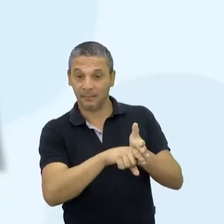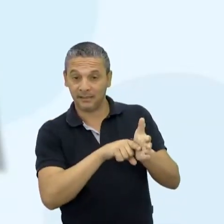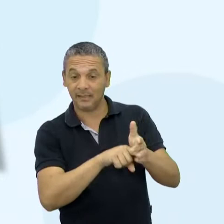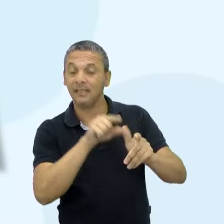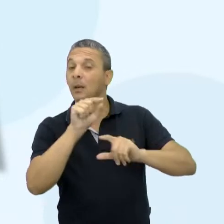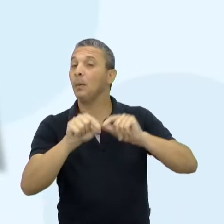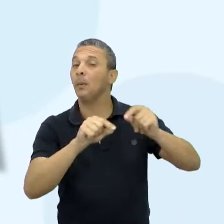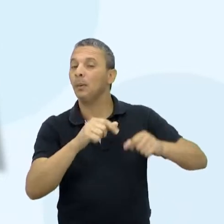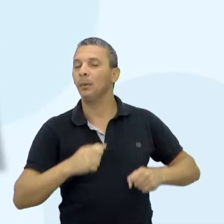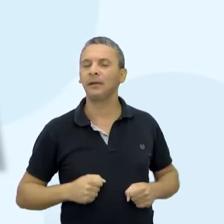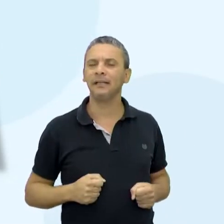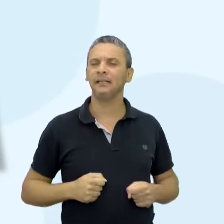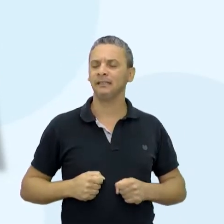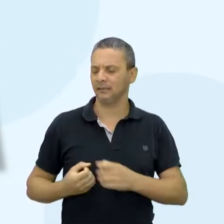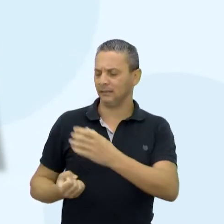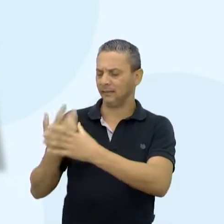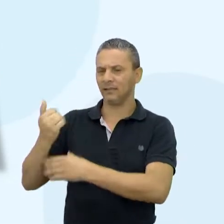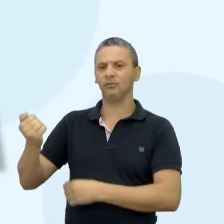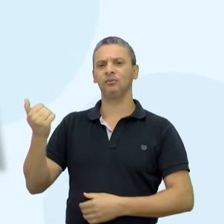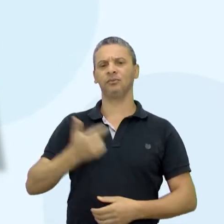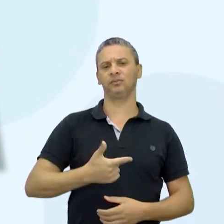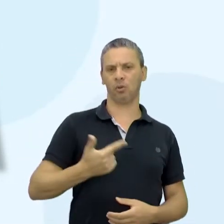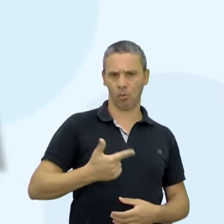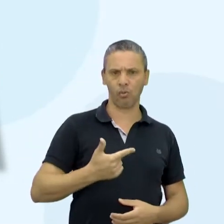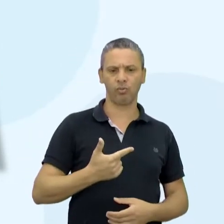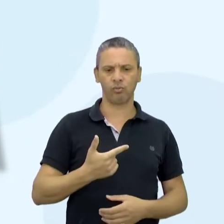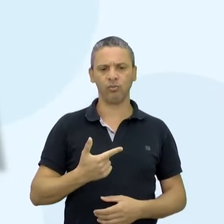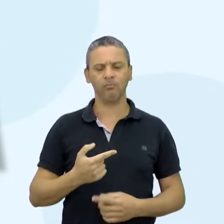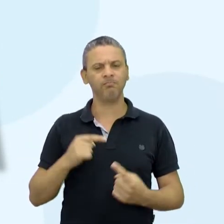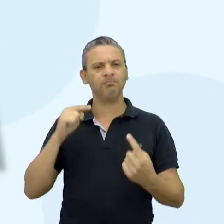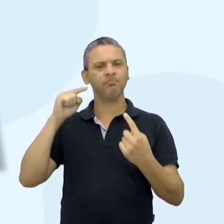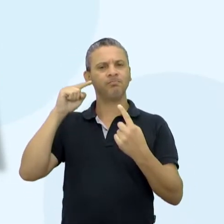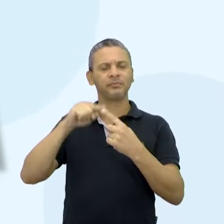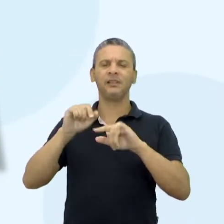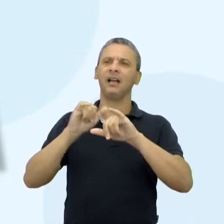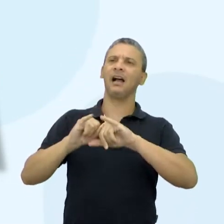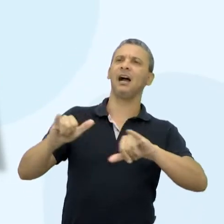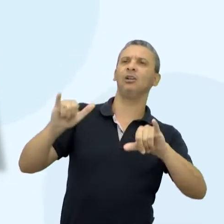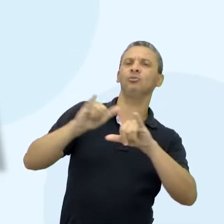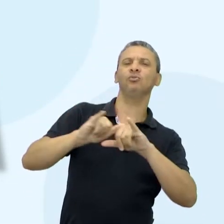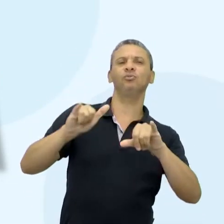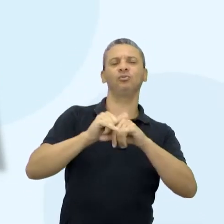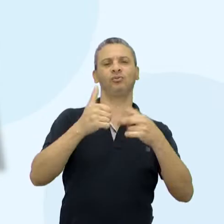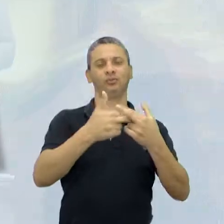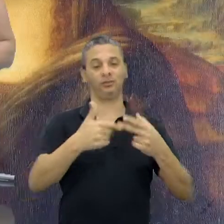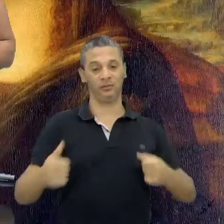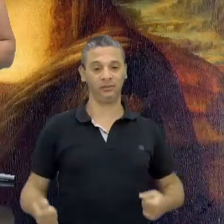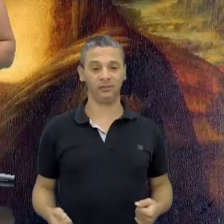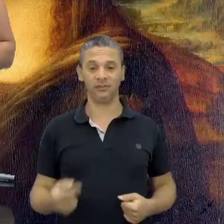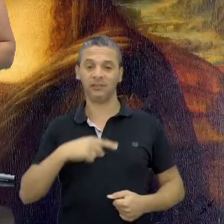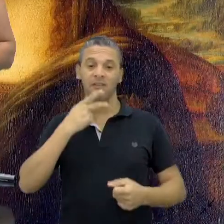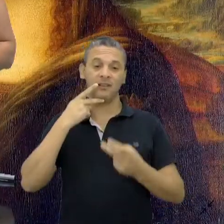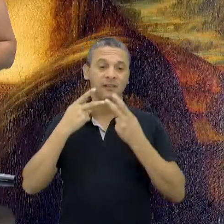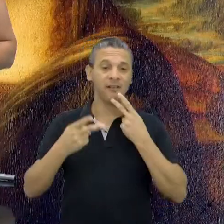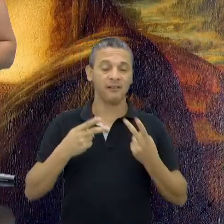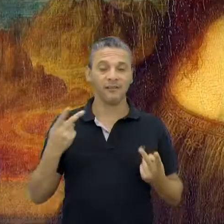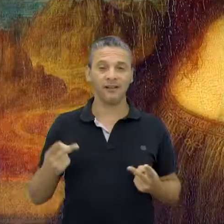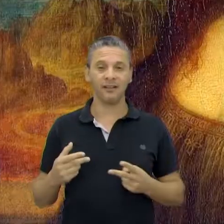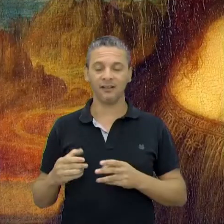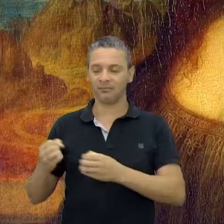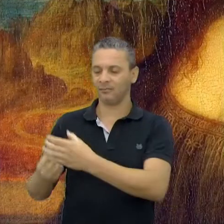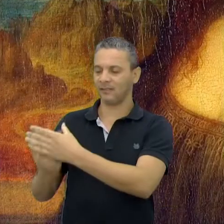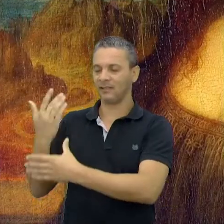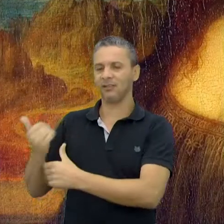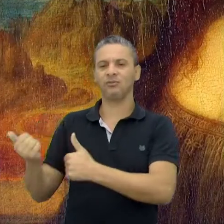refletimos sobre releituras interpretativas e simbólicas de anúncios publicitários. Ou seja, viemos falando aí sobre a releitura,